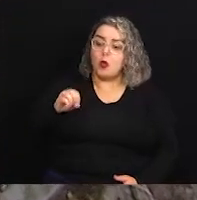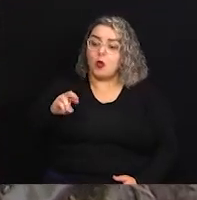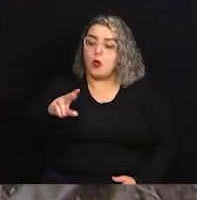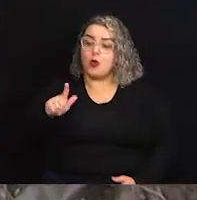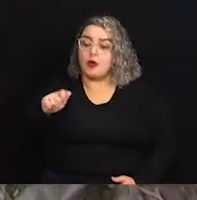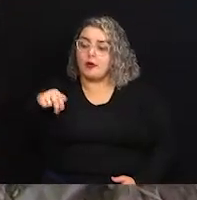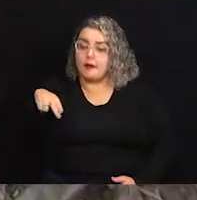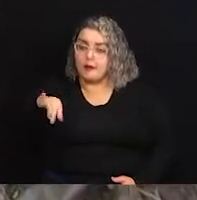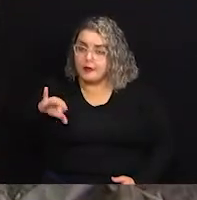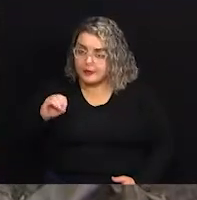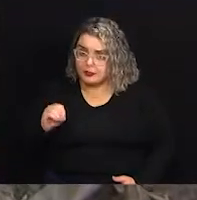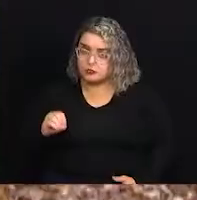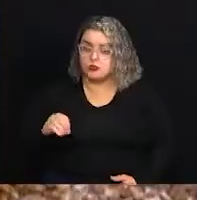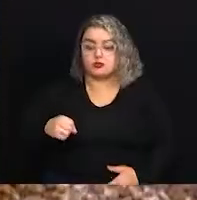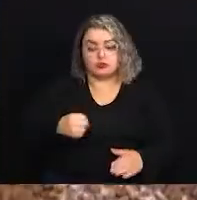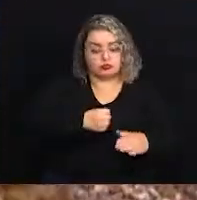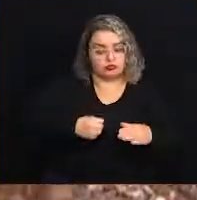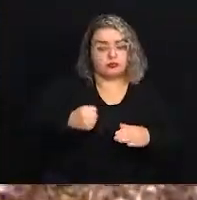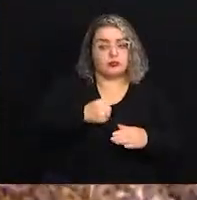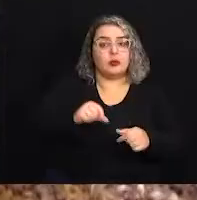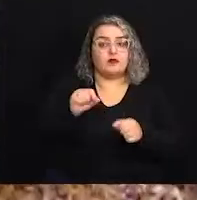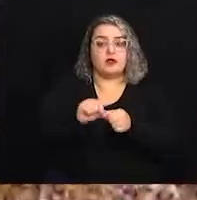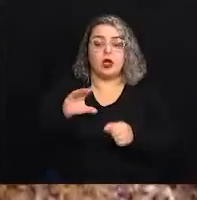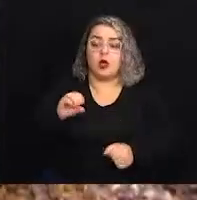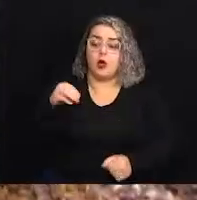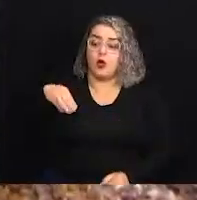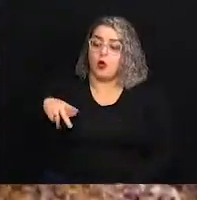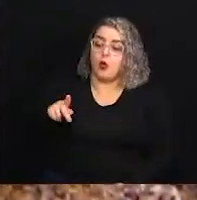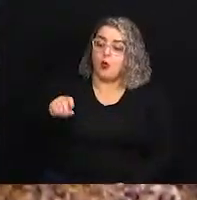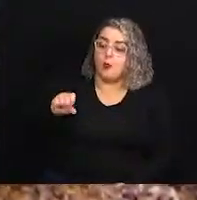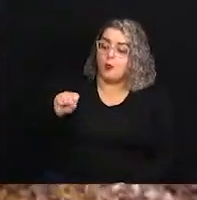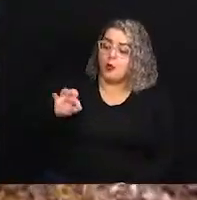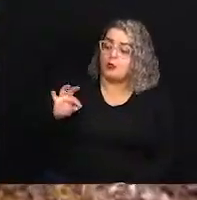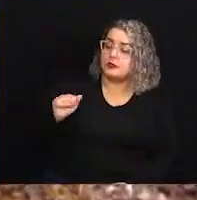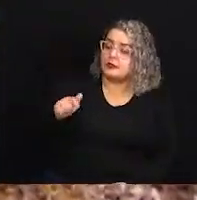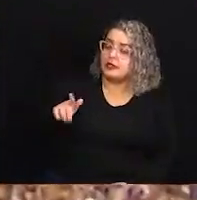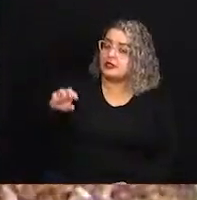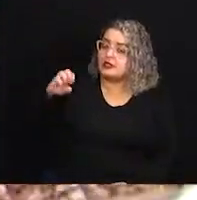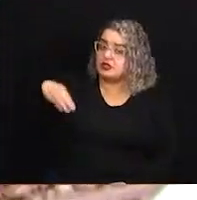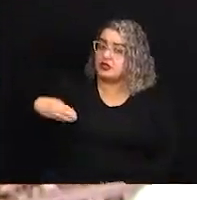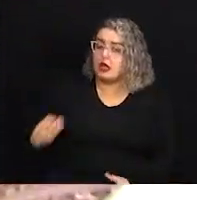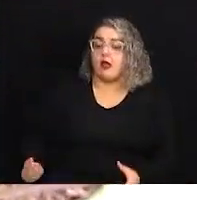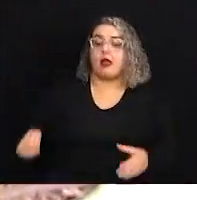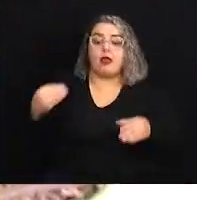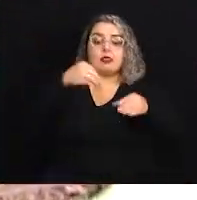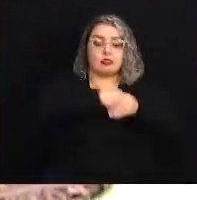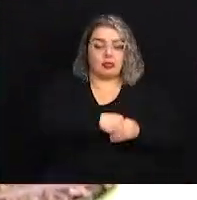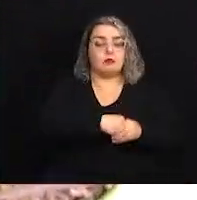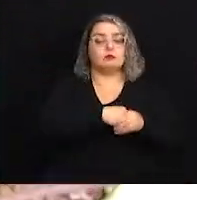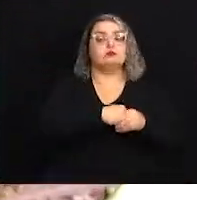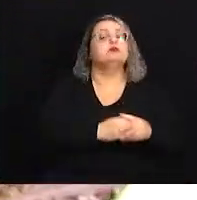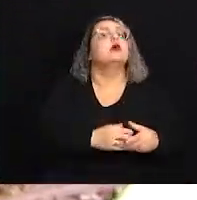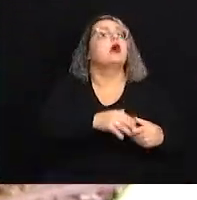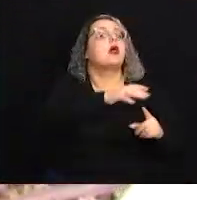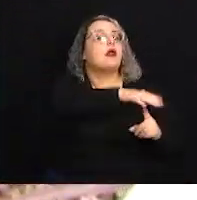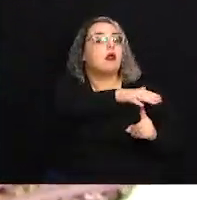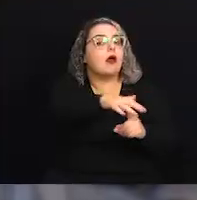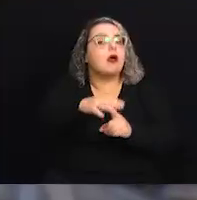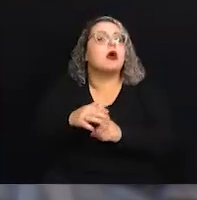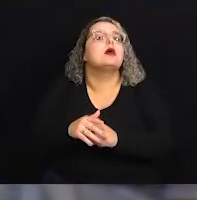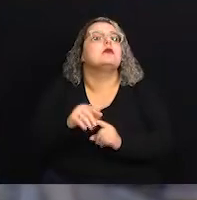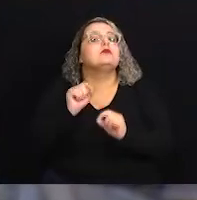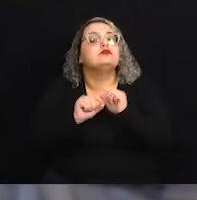restos orgânicos da cozinha para fazer a compostagem. É o reintegrar à natureza o que um dia veio da